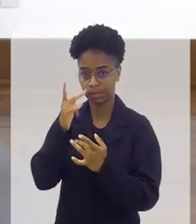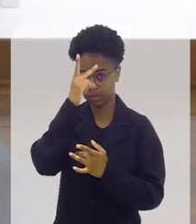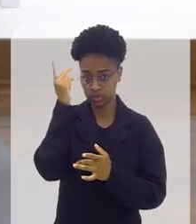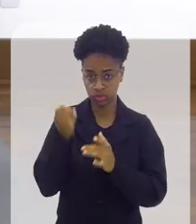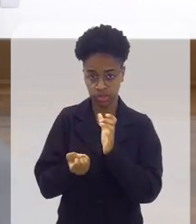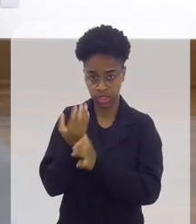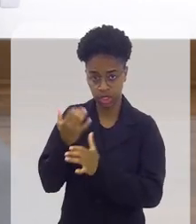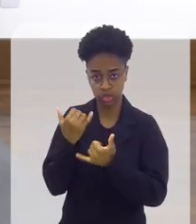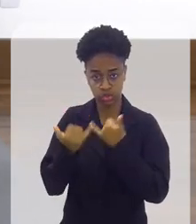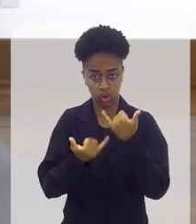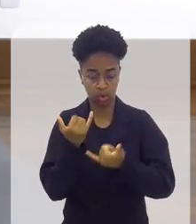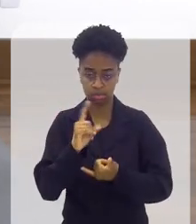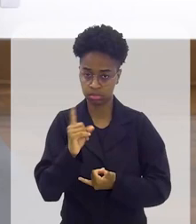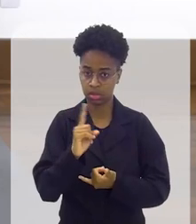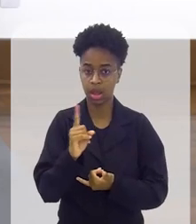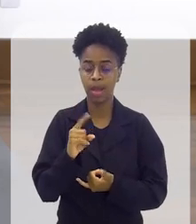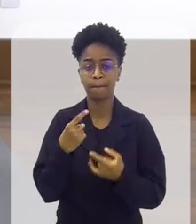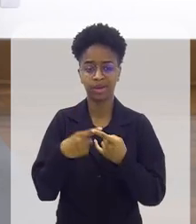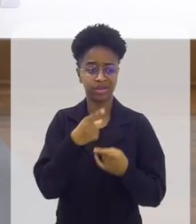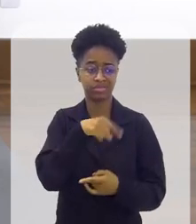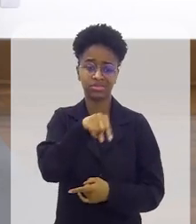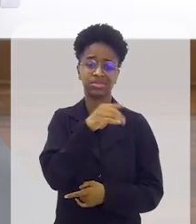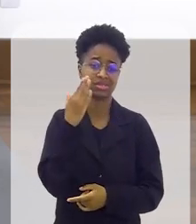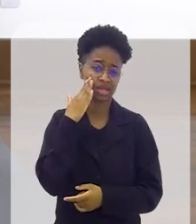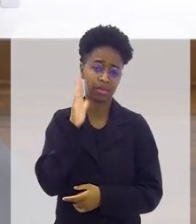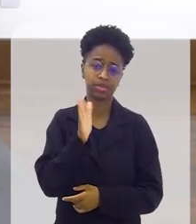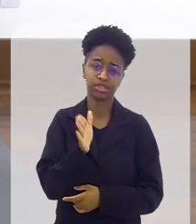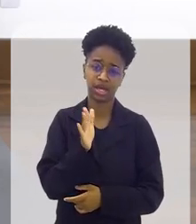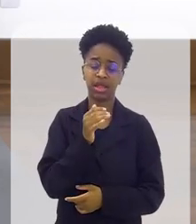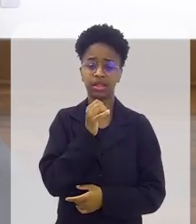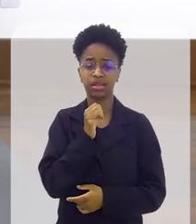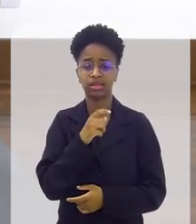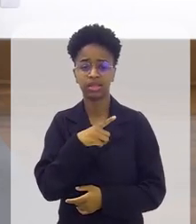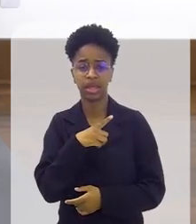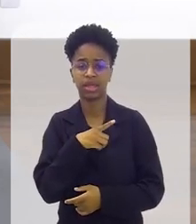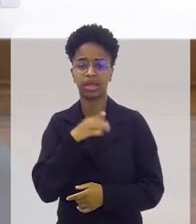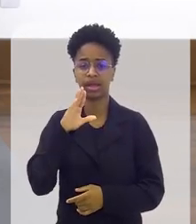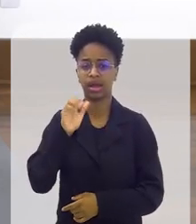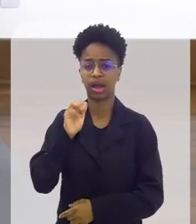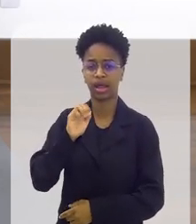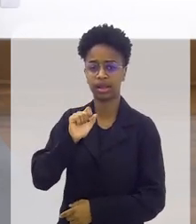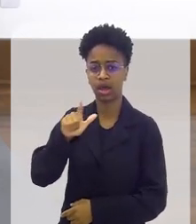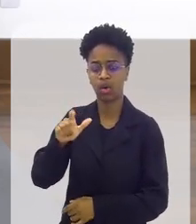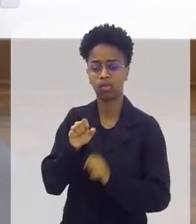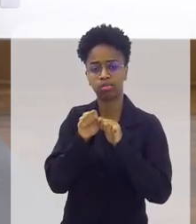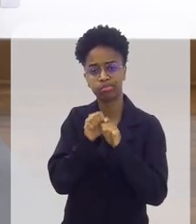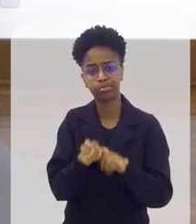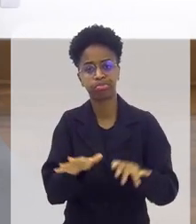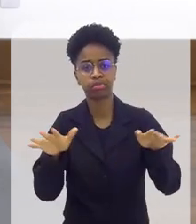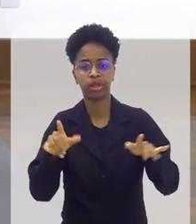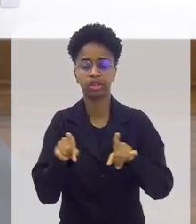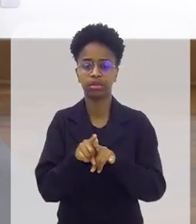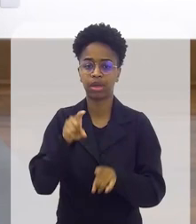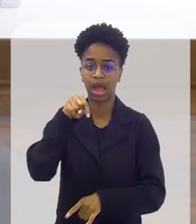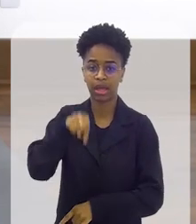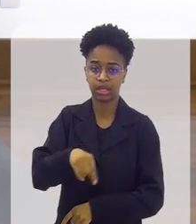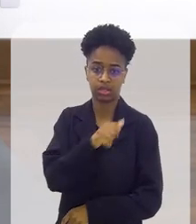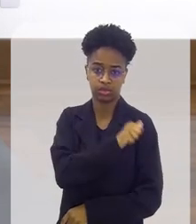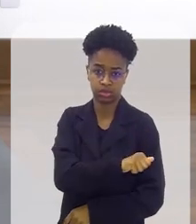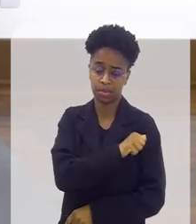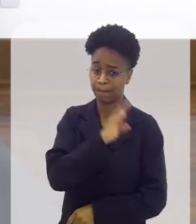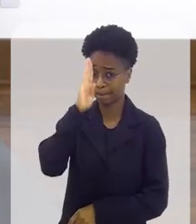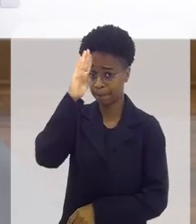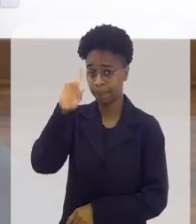porque eles já estão por dentro do que rola. Então, através de canais como os que a gente possui, né, aqui no Rio de